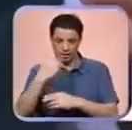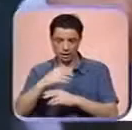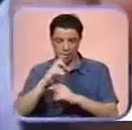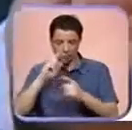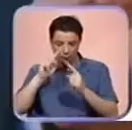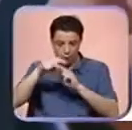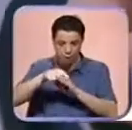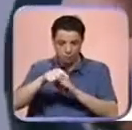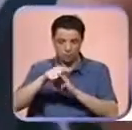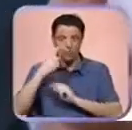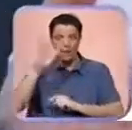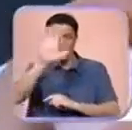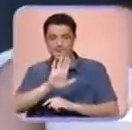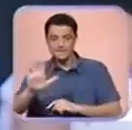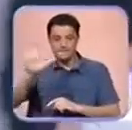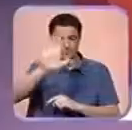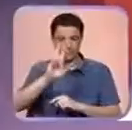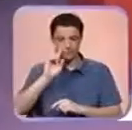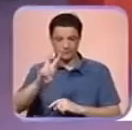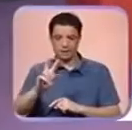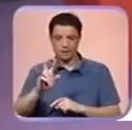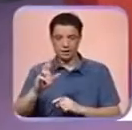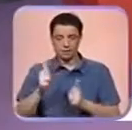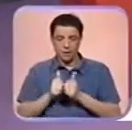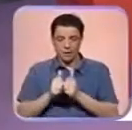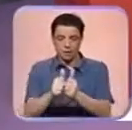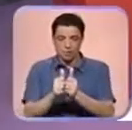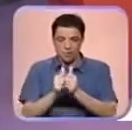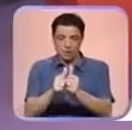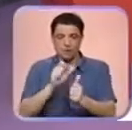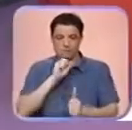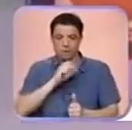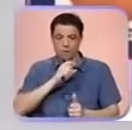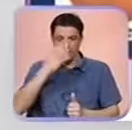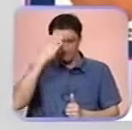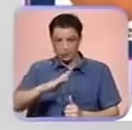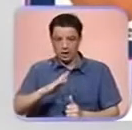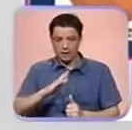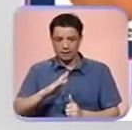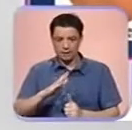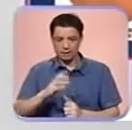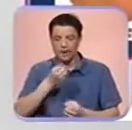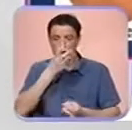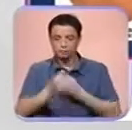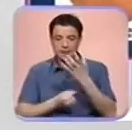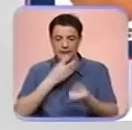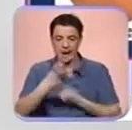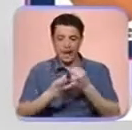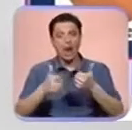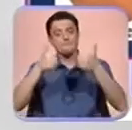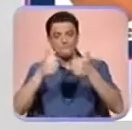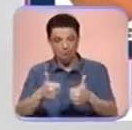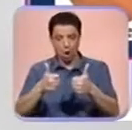do olho, vamos ver as imagens que podemos acompanhar aqui. Se quiser seja à vontade, porque ali se calhar consegue explicar ainda melhor, não é? Portanto,